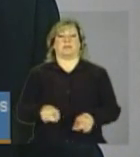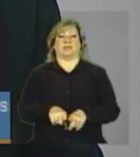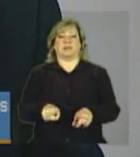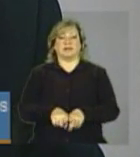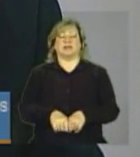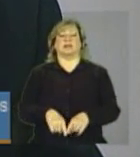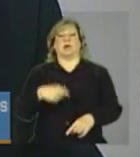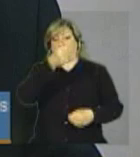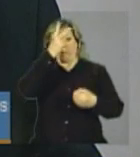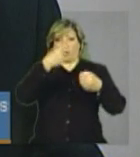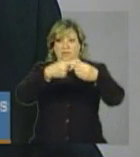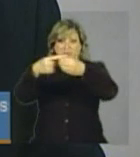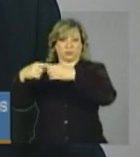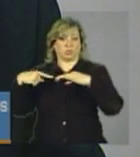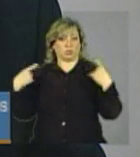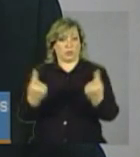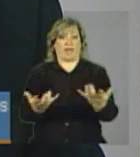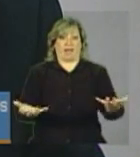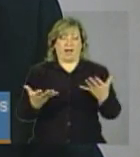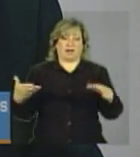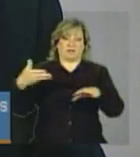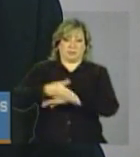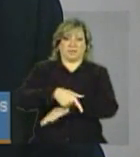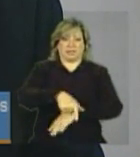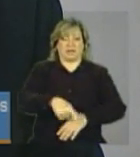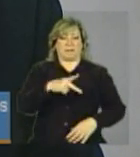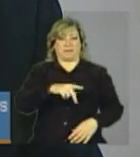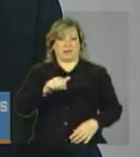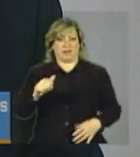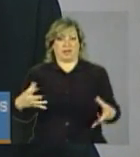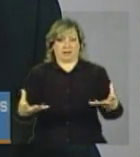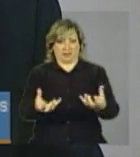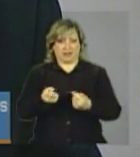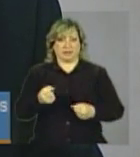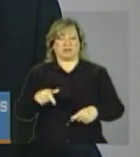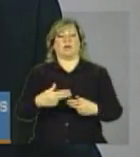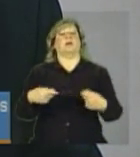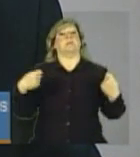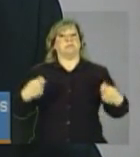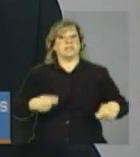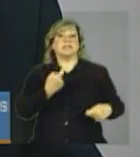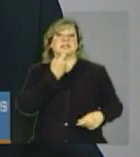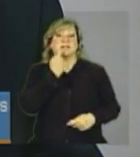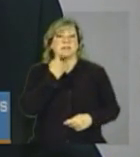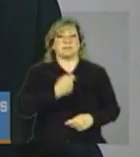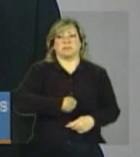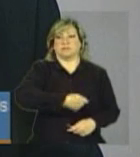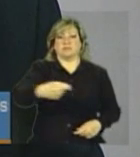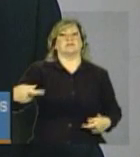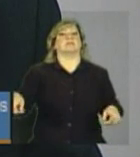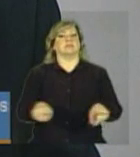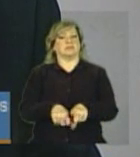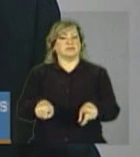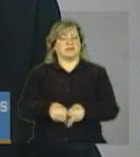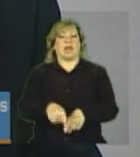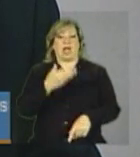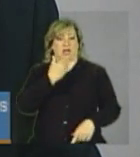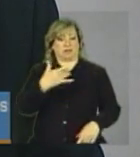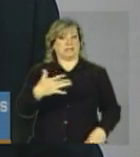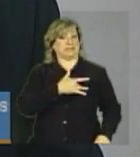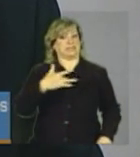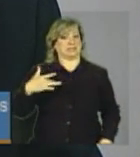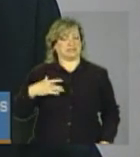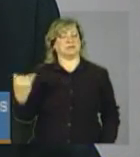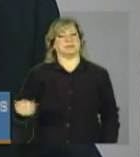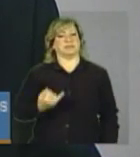que querem participar do PA, garantam, né, a presença do pescado nos equipamentos públicos e a